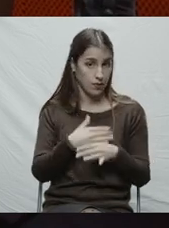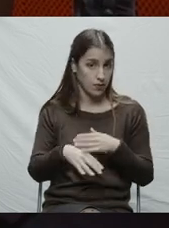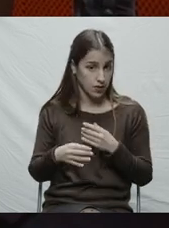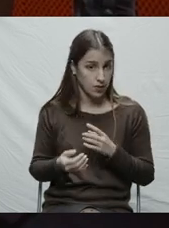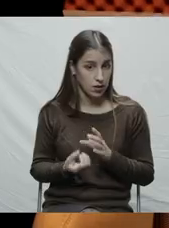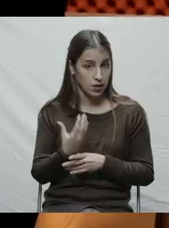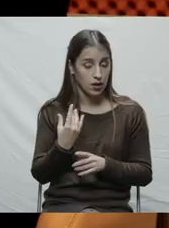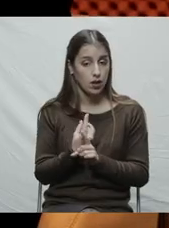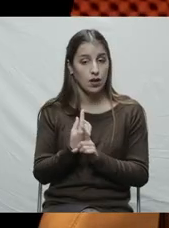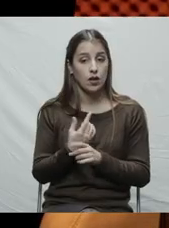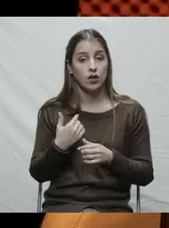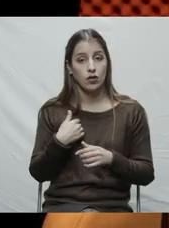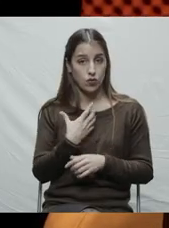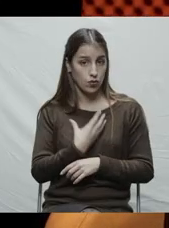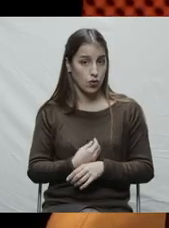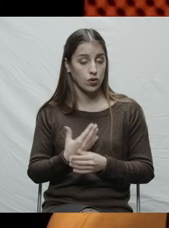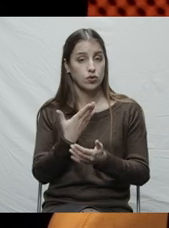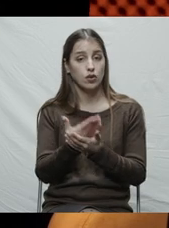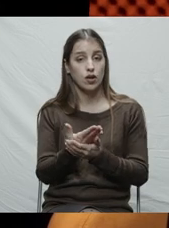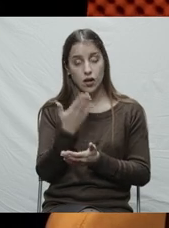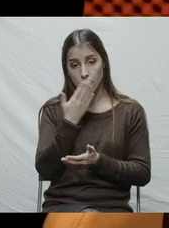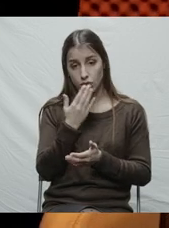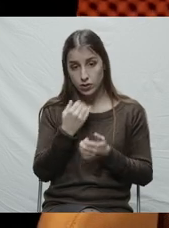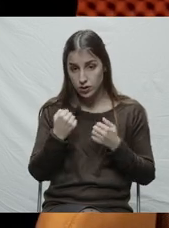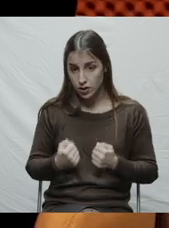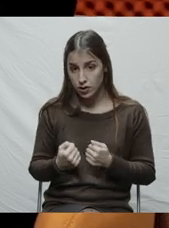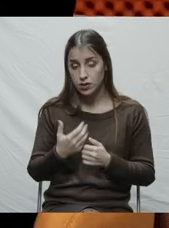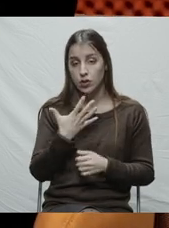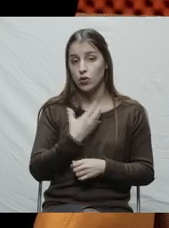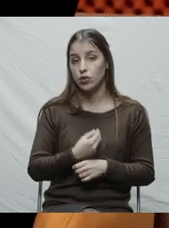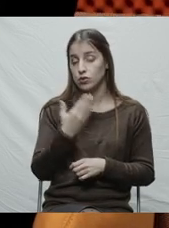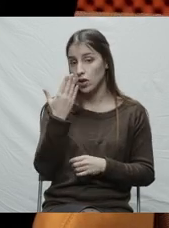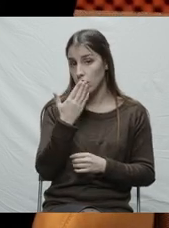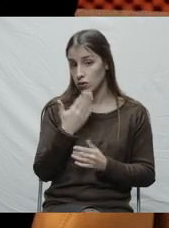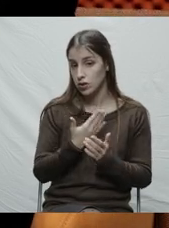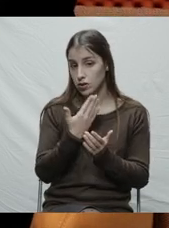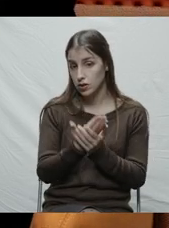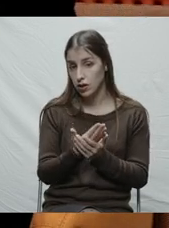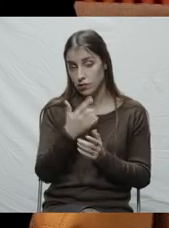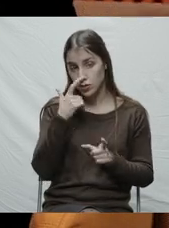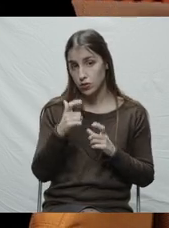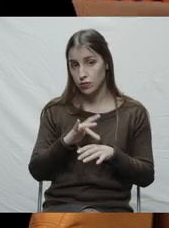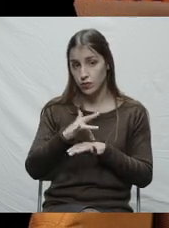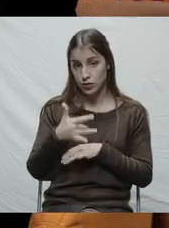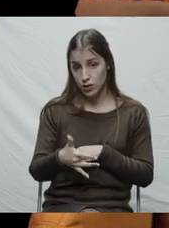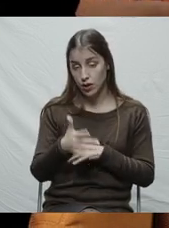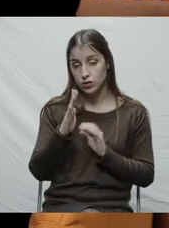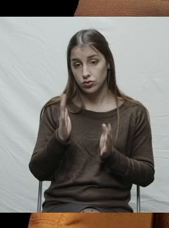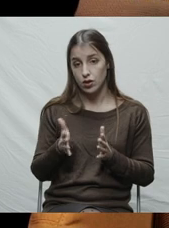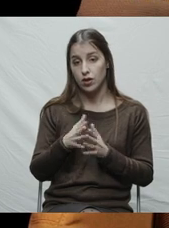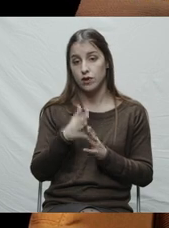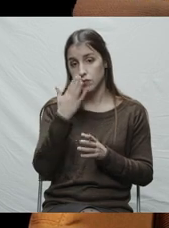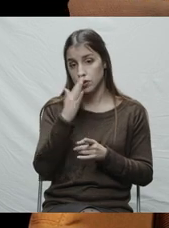sim. E gosto de dar aulas assim intensivos e gosto muito também de dar aulas a pessoas que estão num processo já de profissionalização,